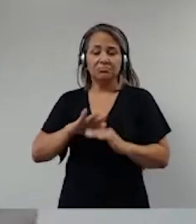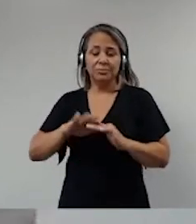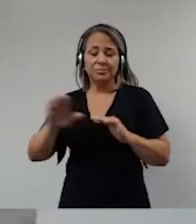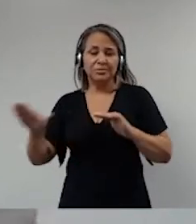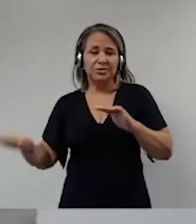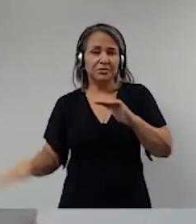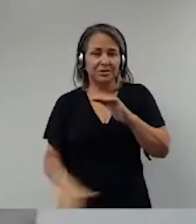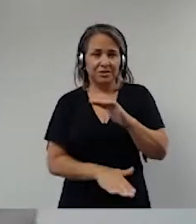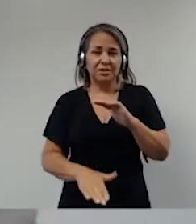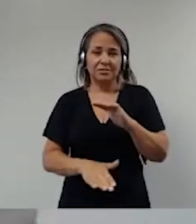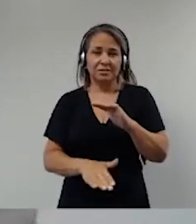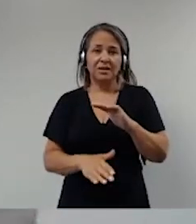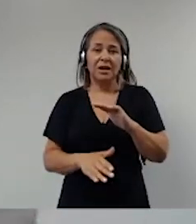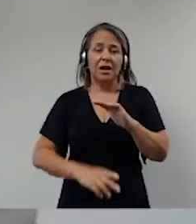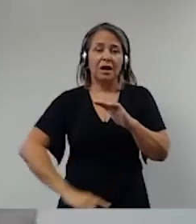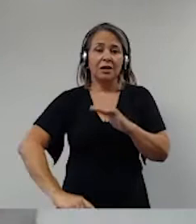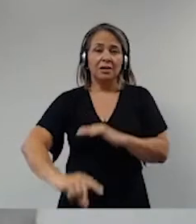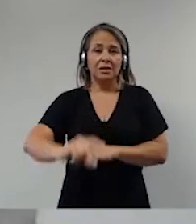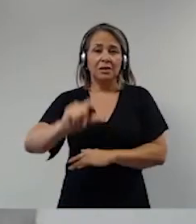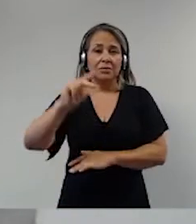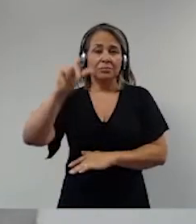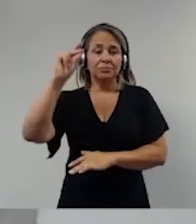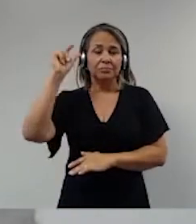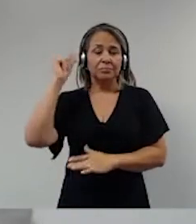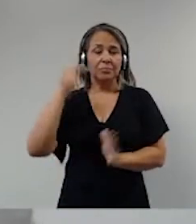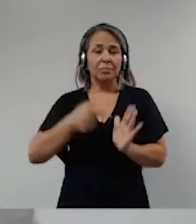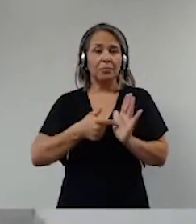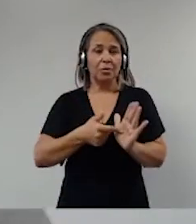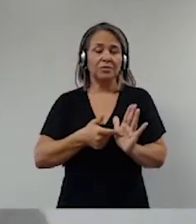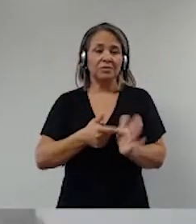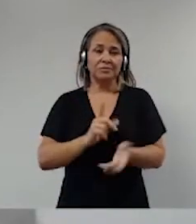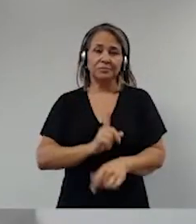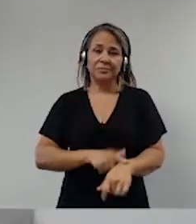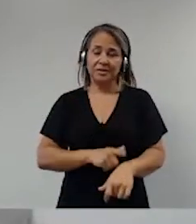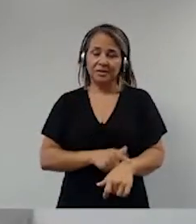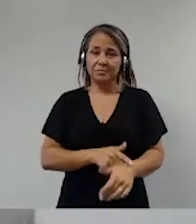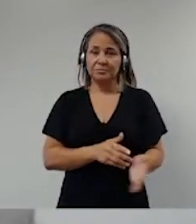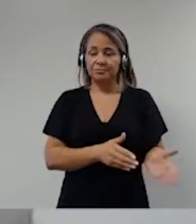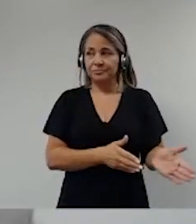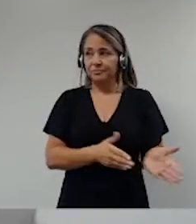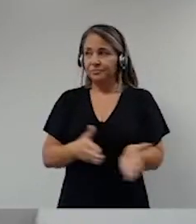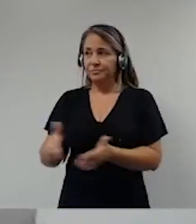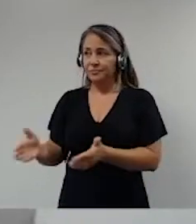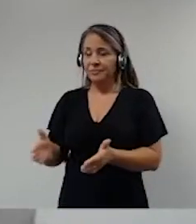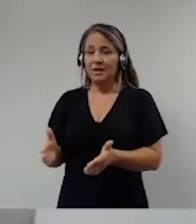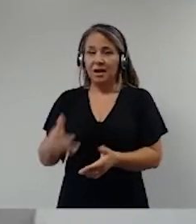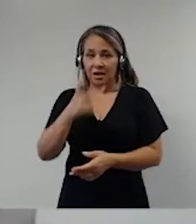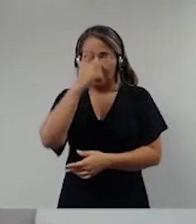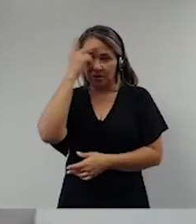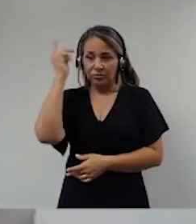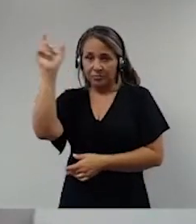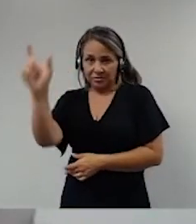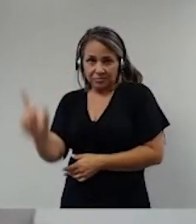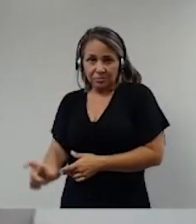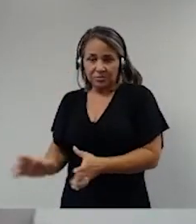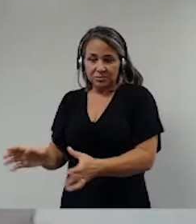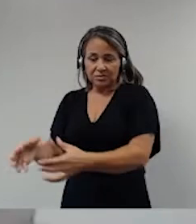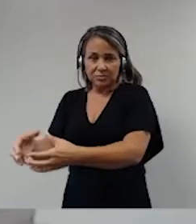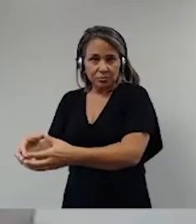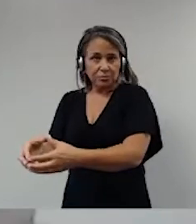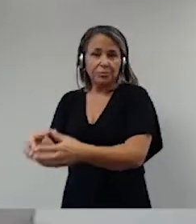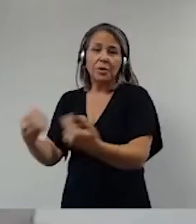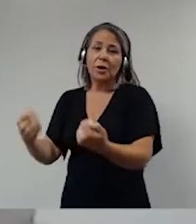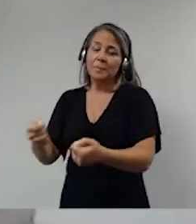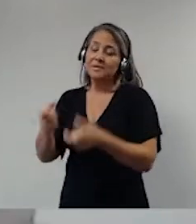se reproduz ao longo do tempo. E, consequentemente, essas pessoas precisam